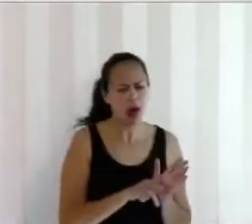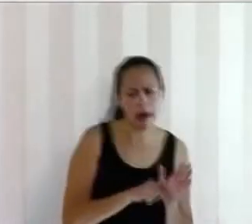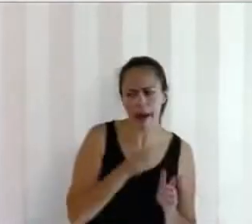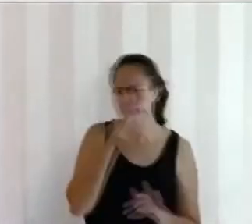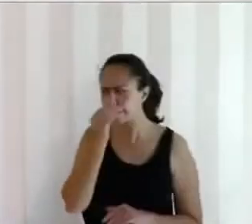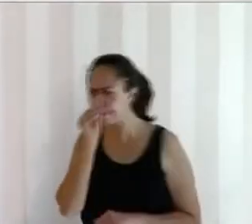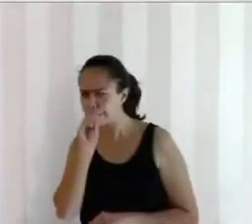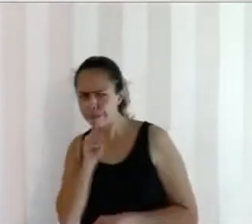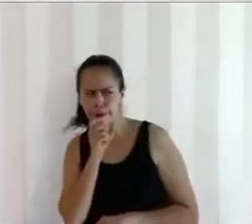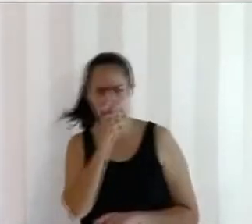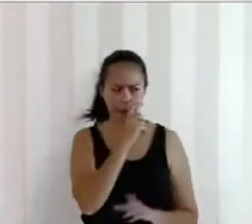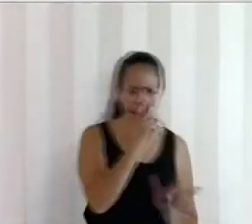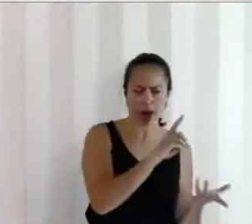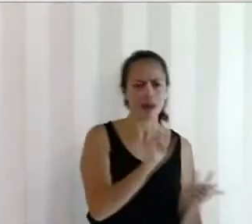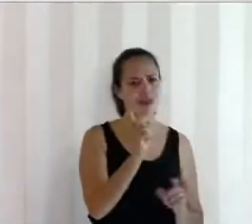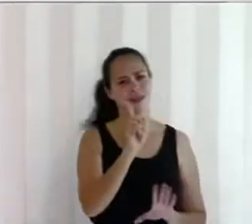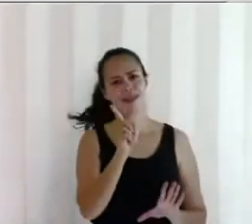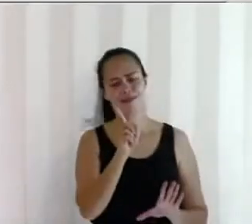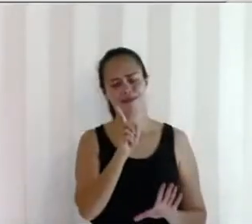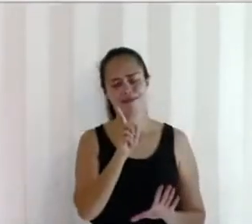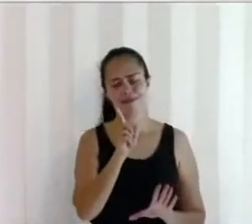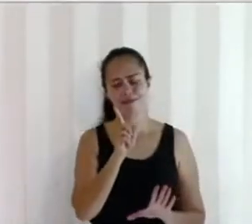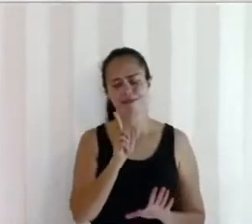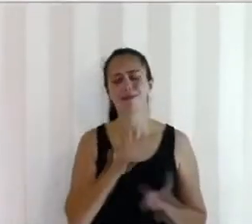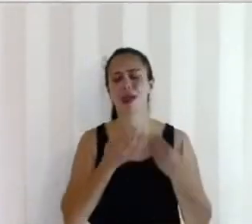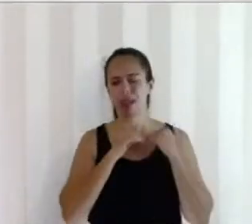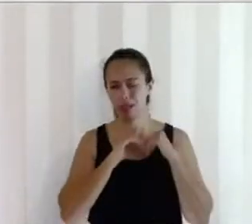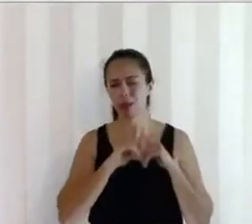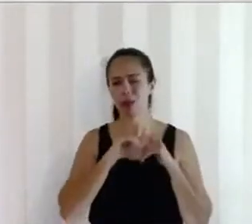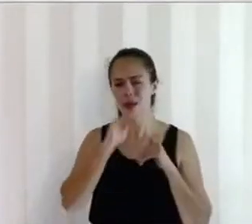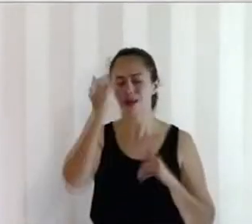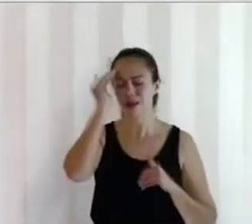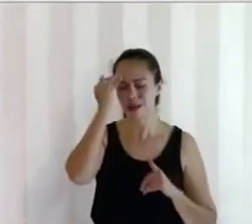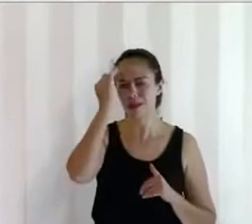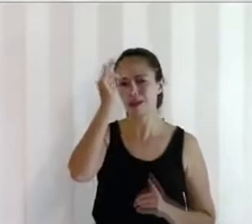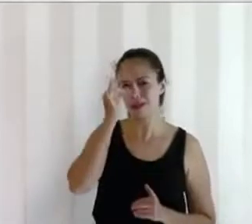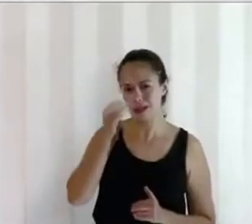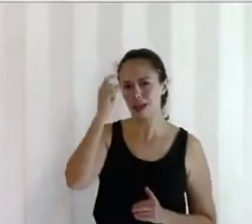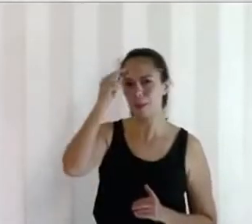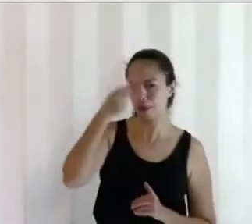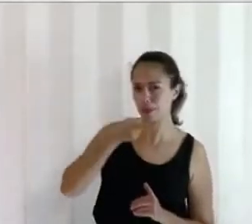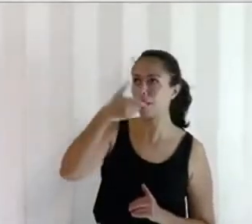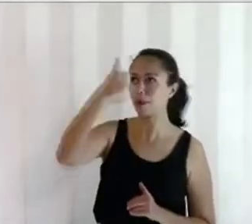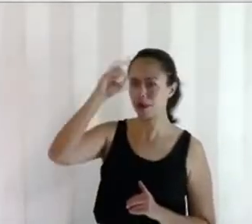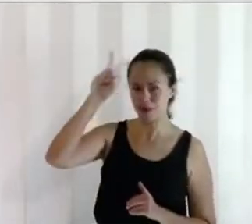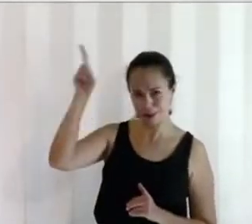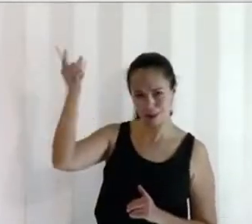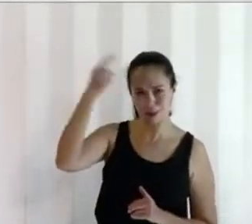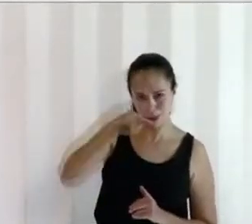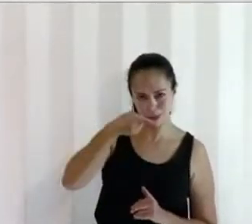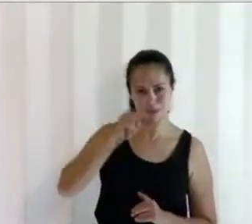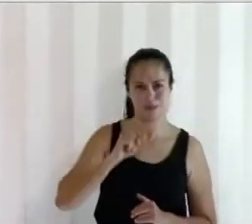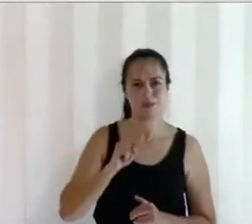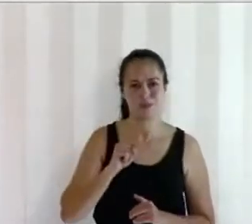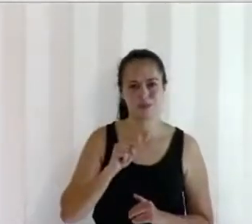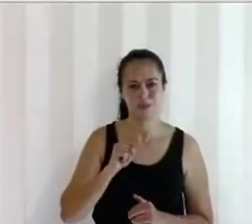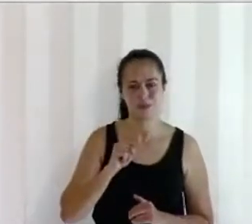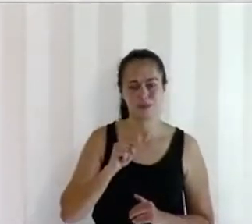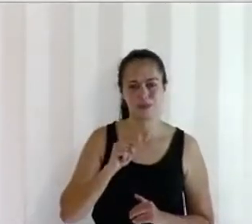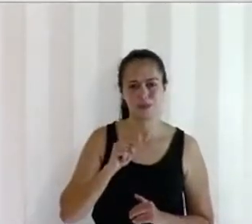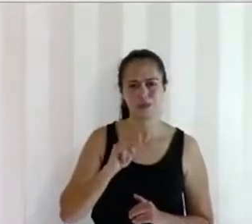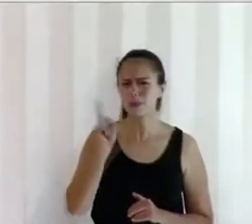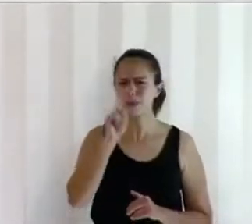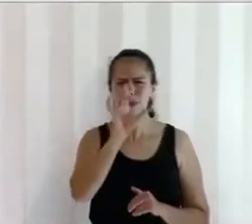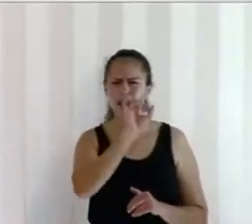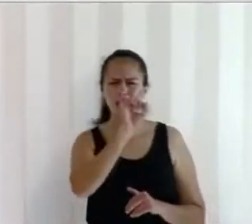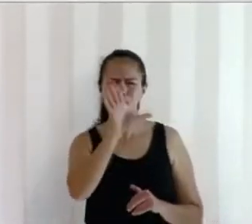dinâmica simples, uma folha e os 10 mandamentos, mas não para que eles fiquem em algum lugar.